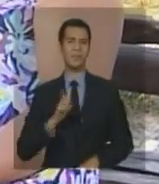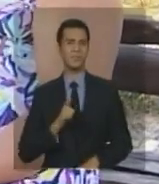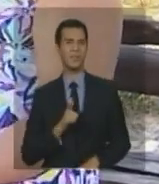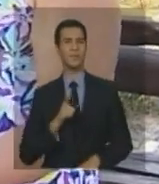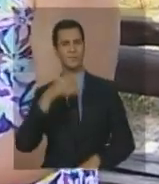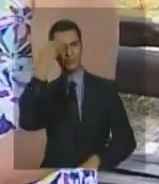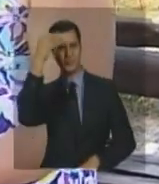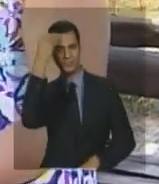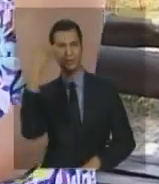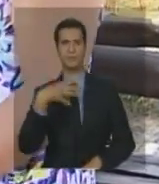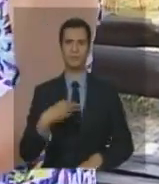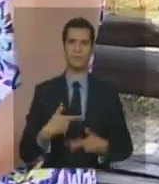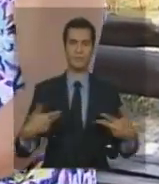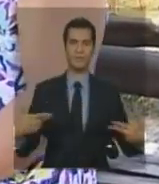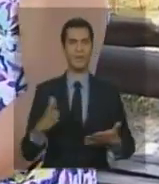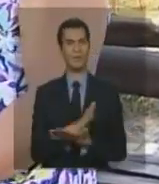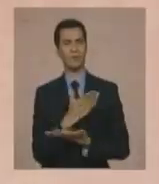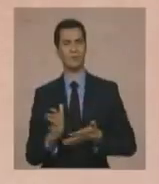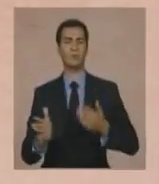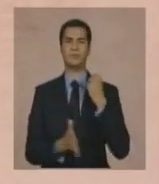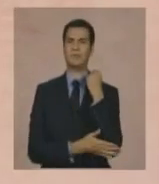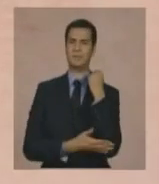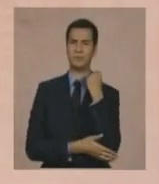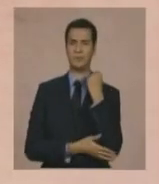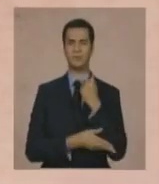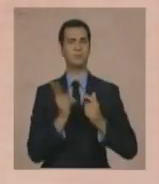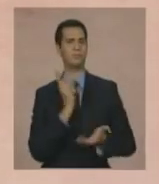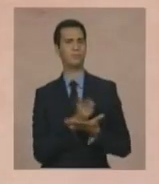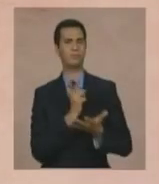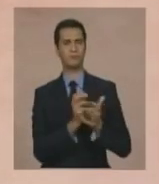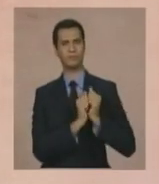o... Não sai daqui.